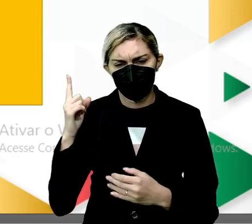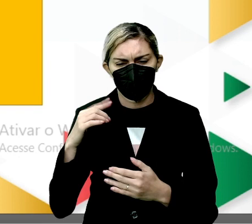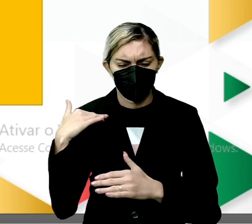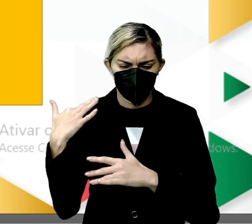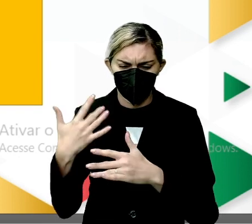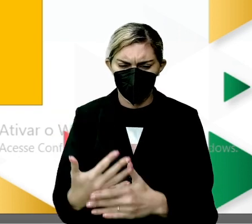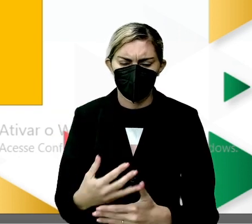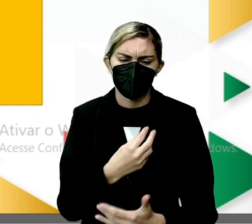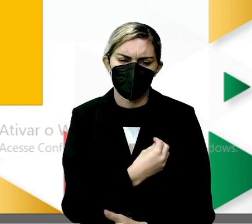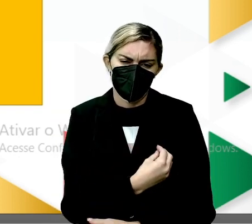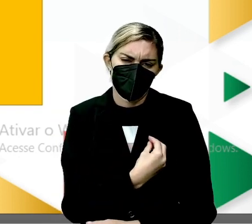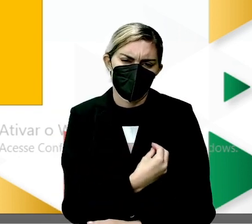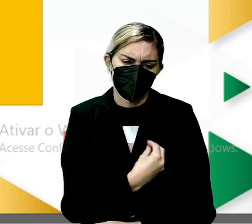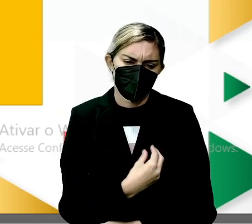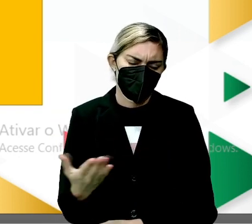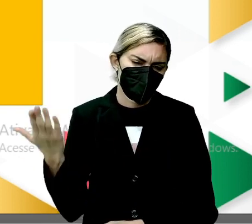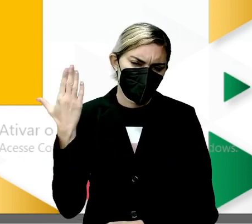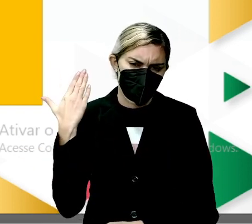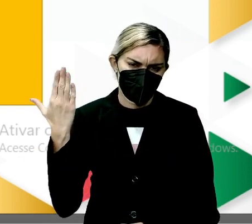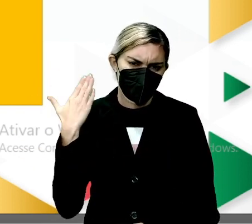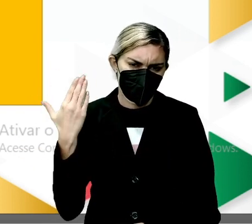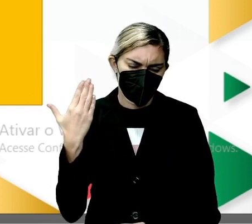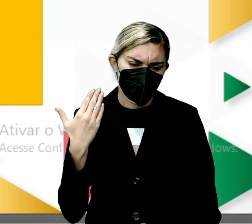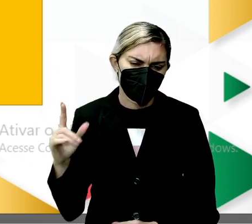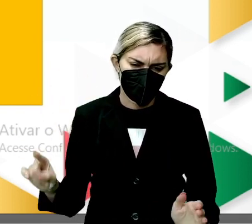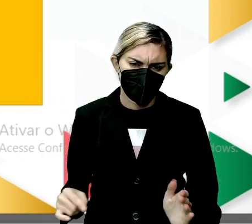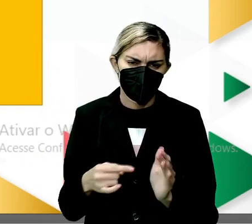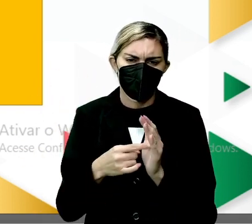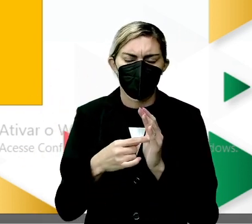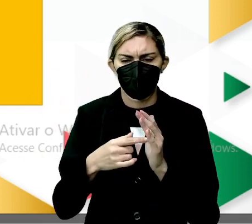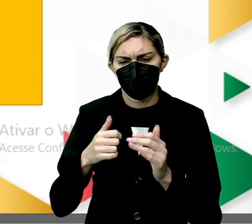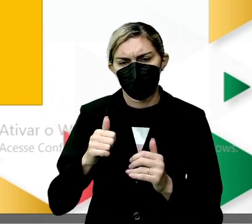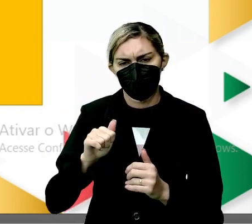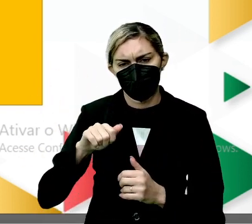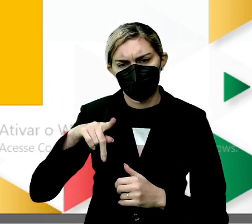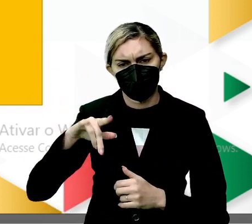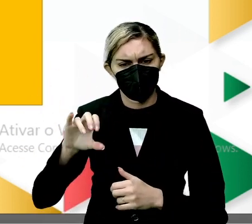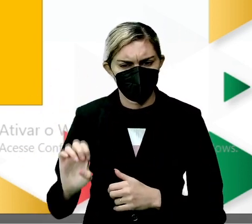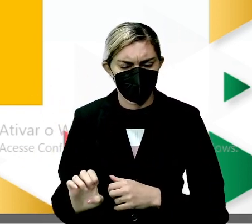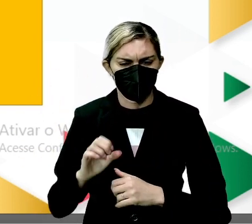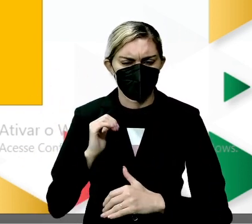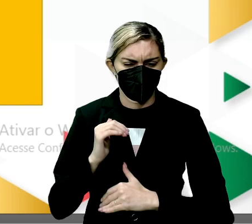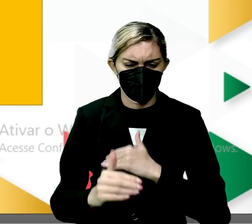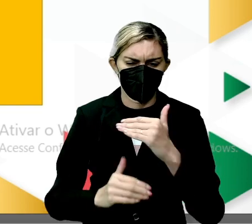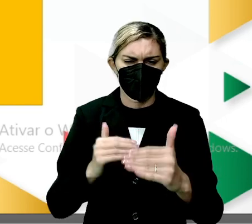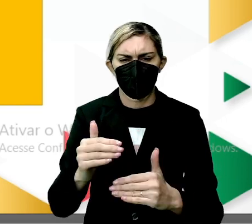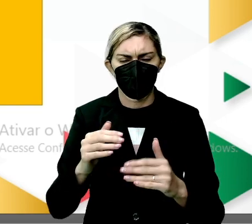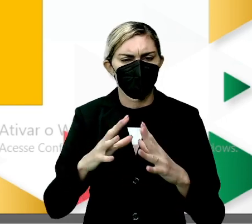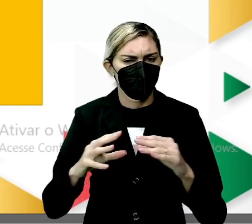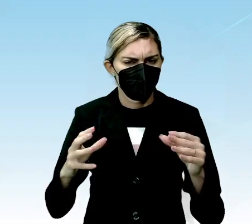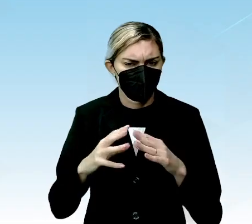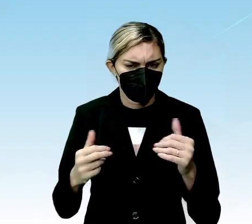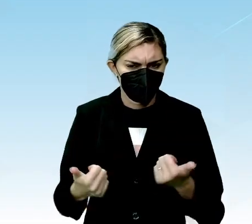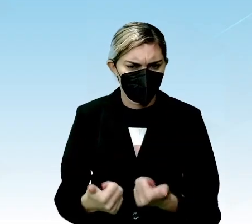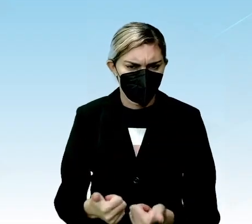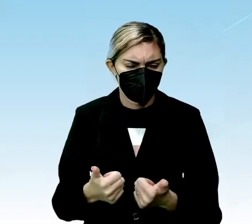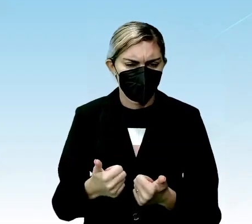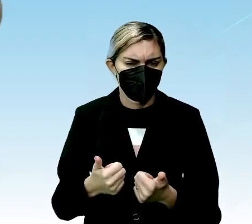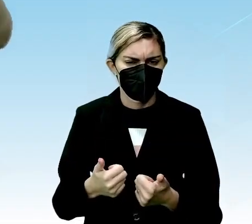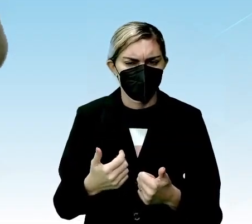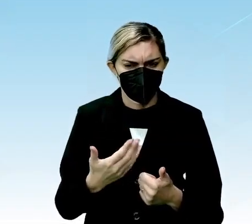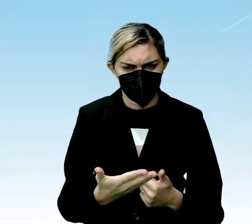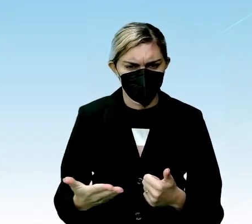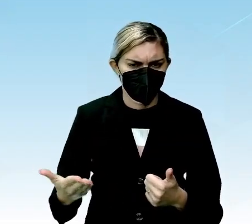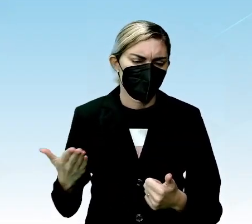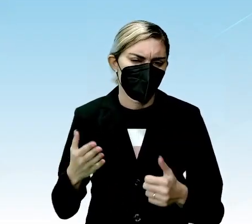de suas vidas passadas e atingiram o ápice do desenvolvimento espiritual. Nesse slide está